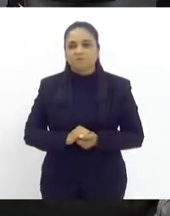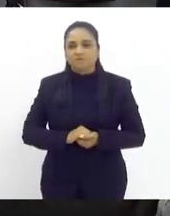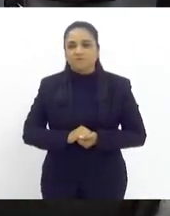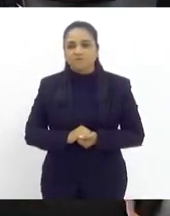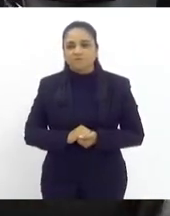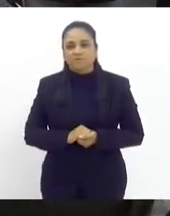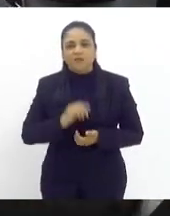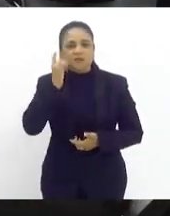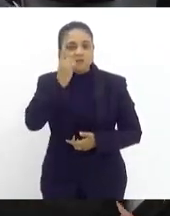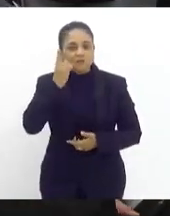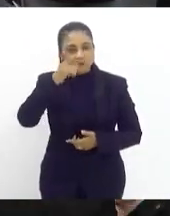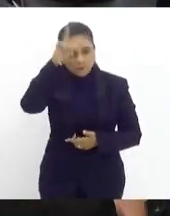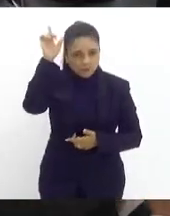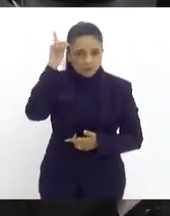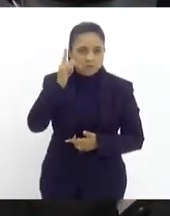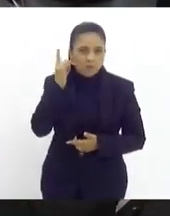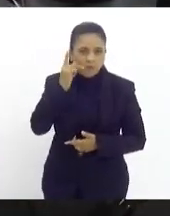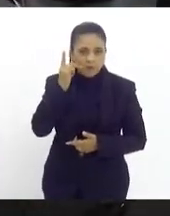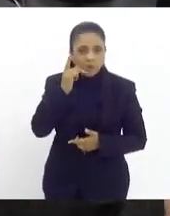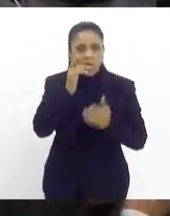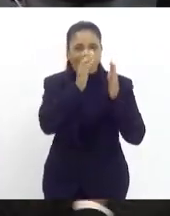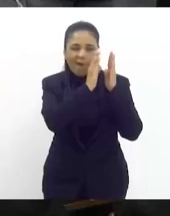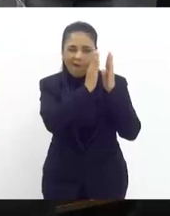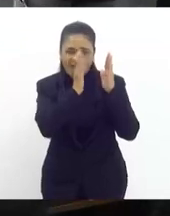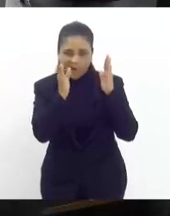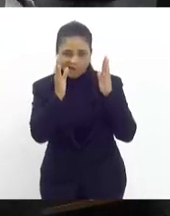deputado Luís Paulo por favor